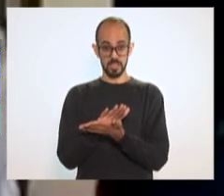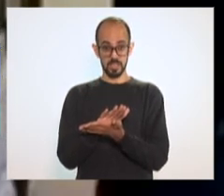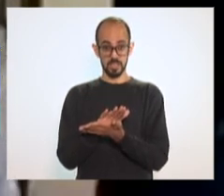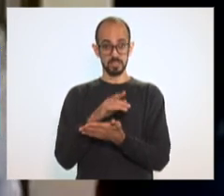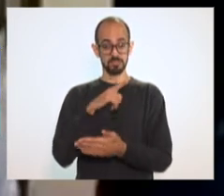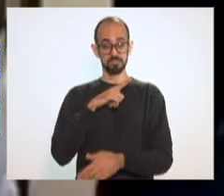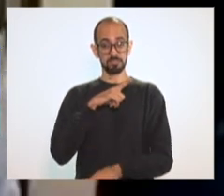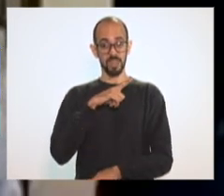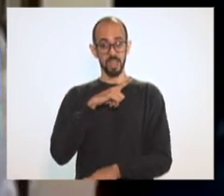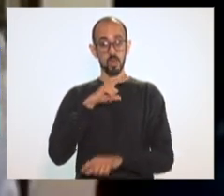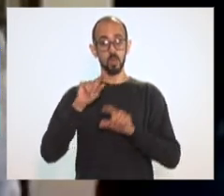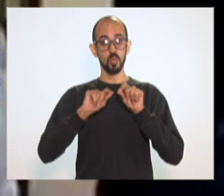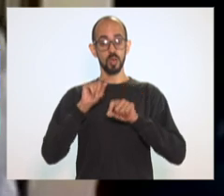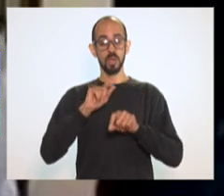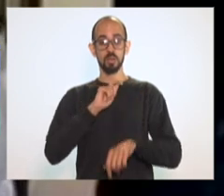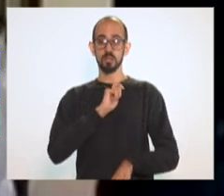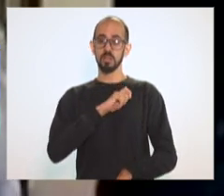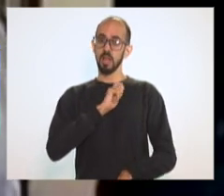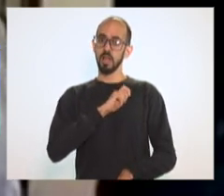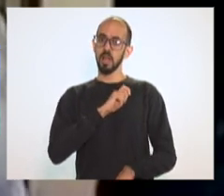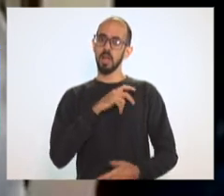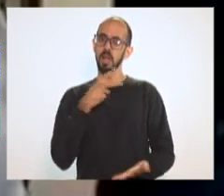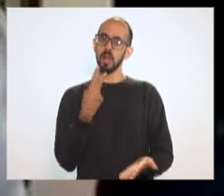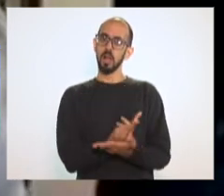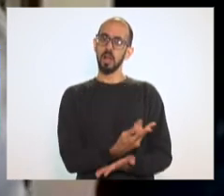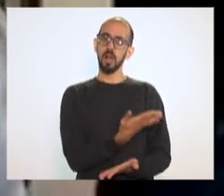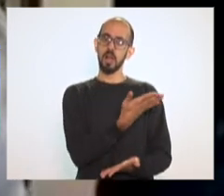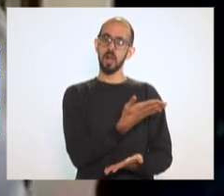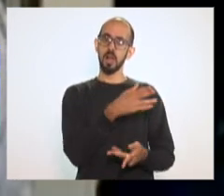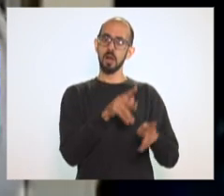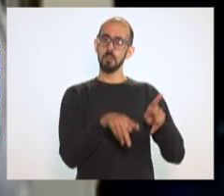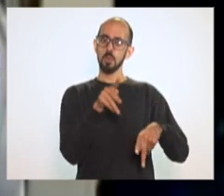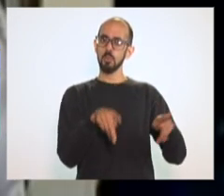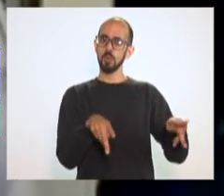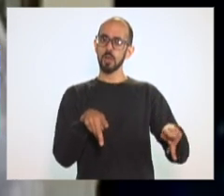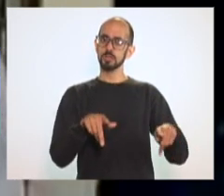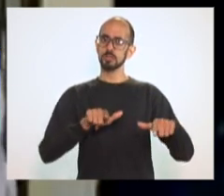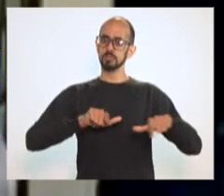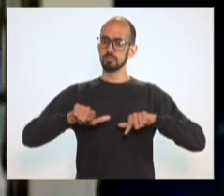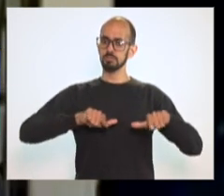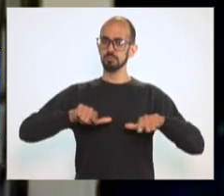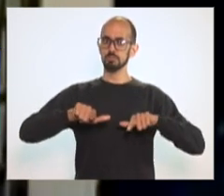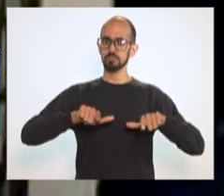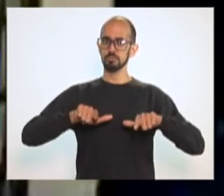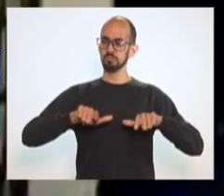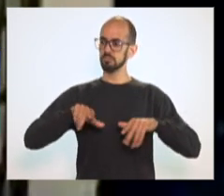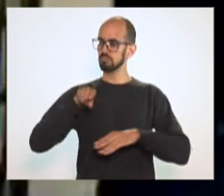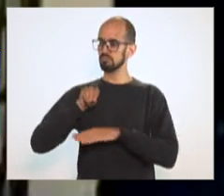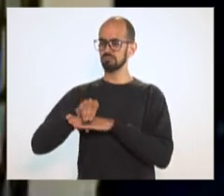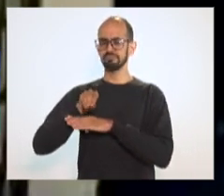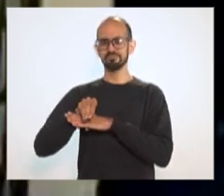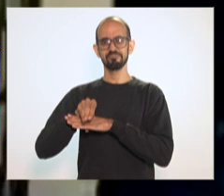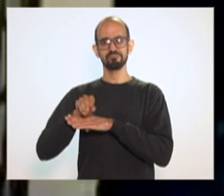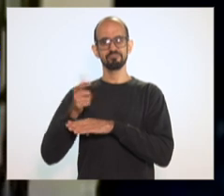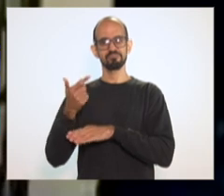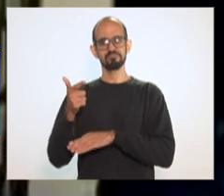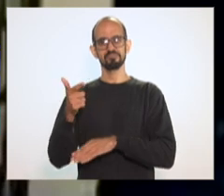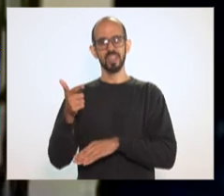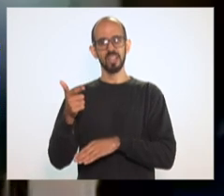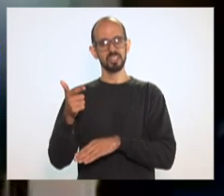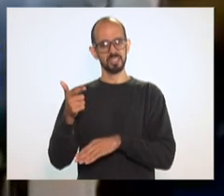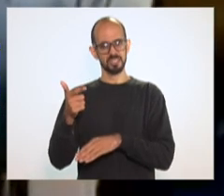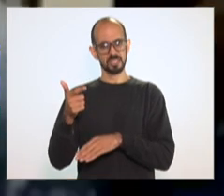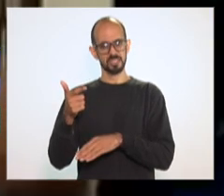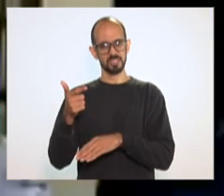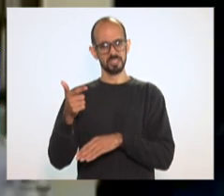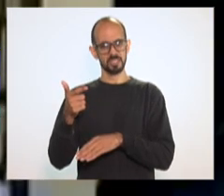se ver ser tratada exatamente a população trabalhadora do estado do Rio de Janeiro e que ela se